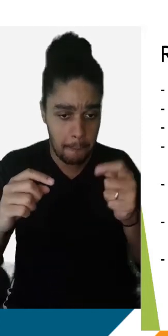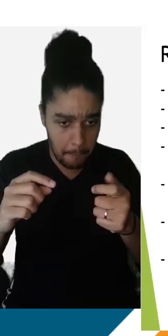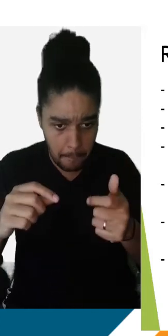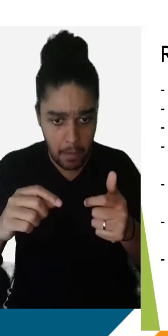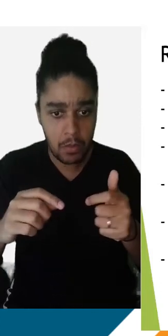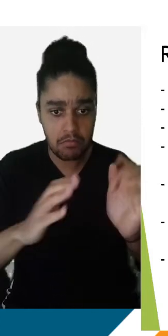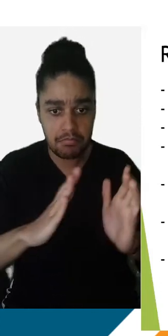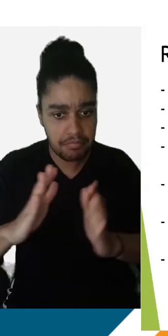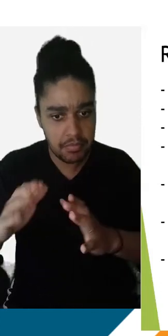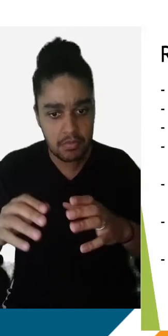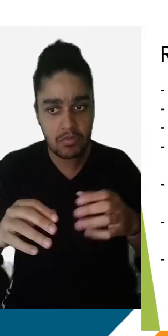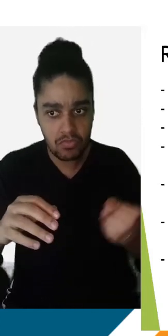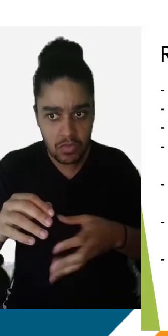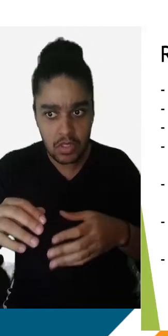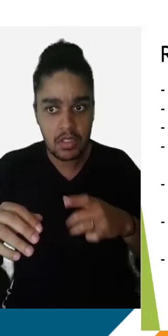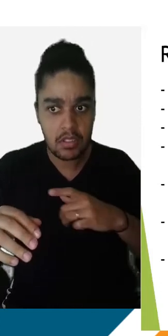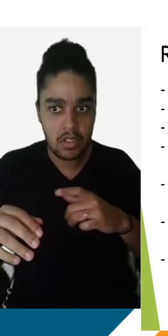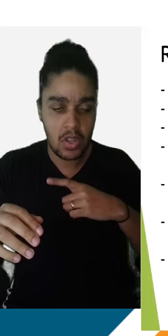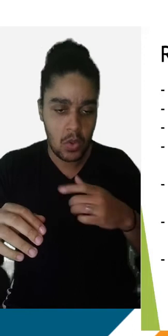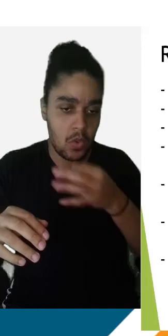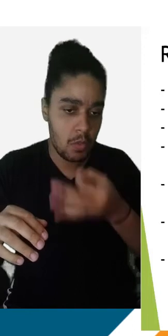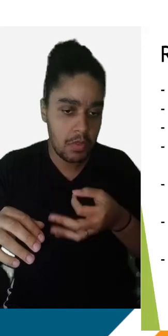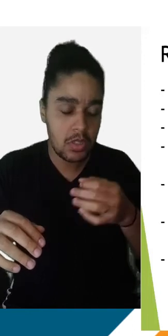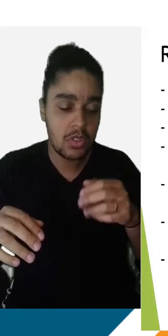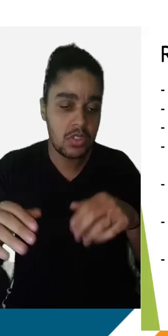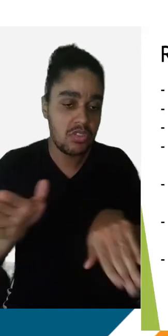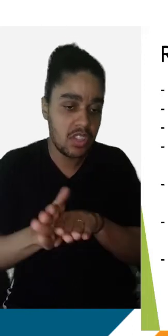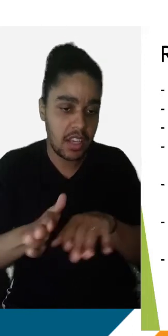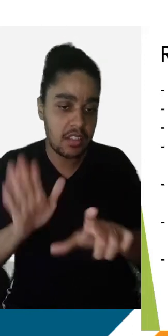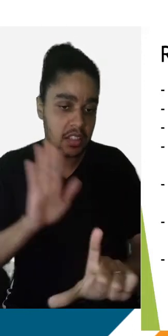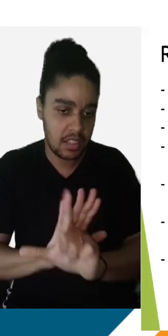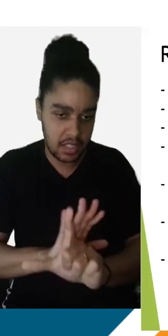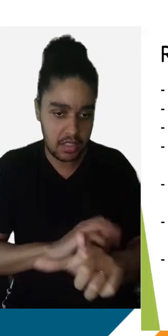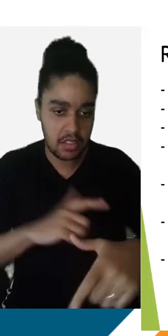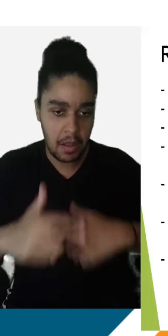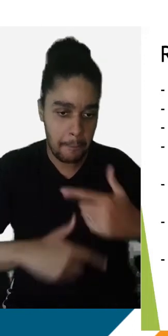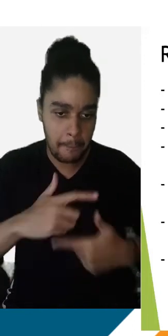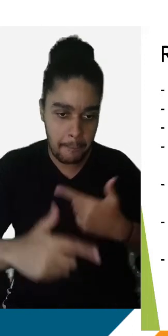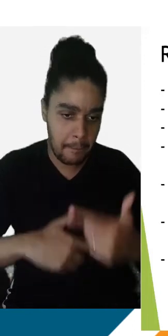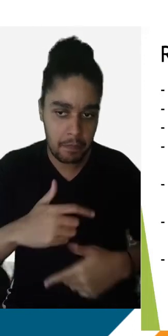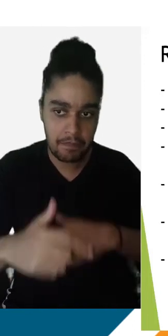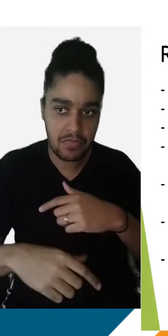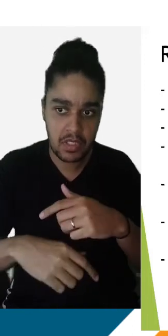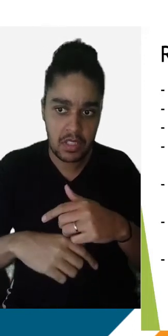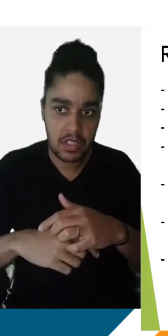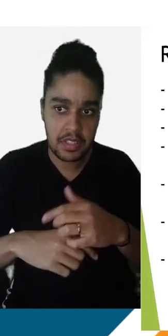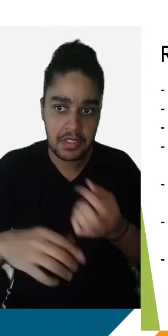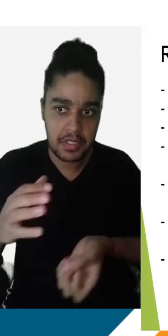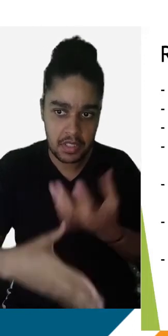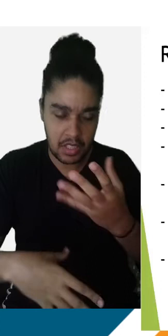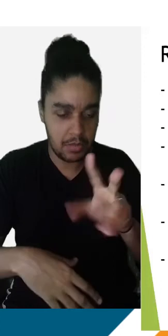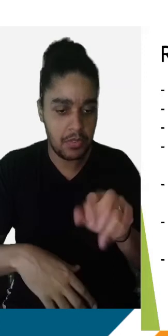mais recente, eu quero comentar com vocês sobre o momento da chegada das leis trabalhistas. Sim, as leis trabalhistas que